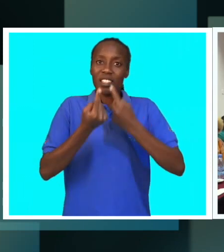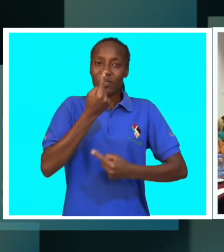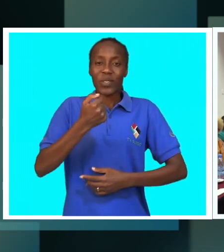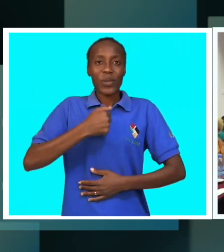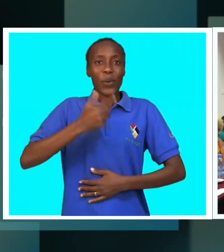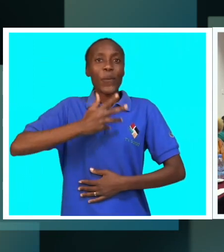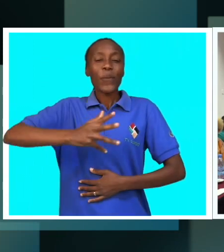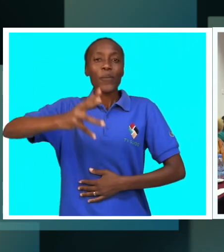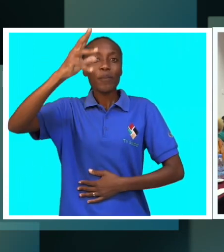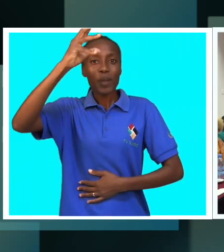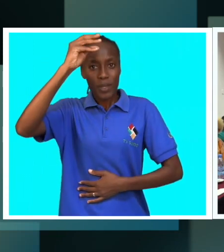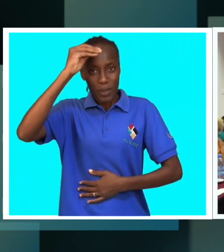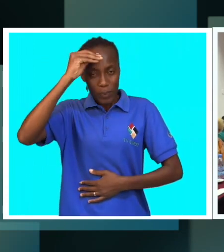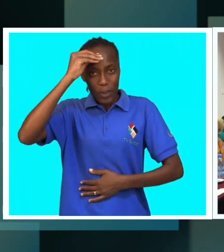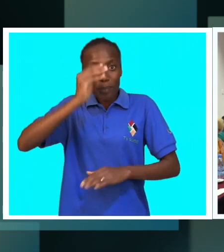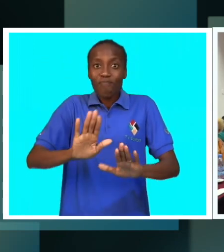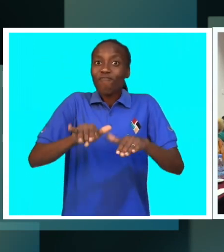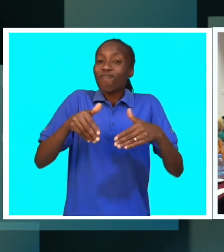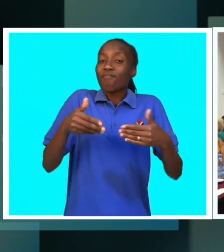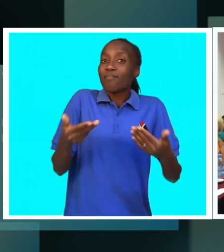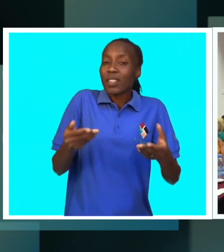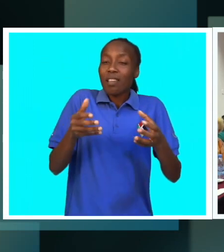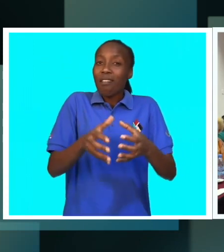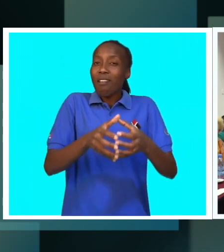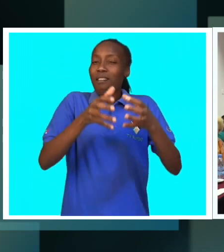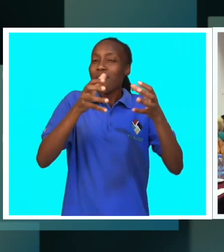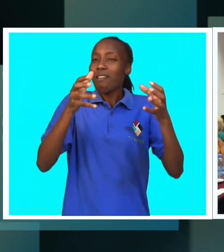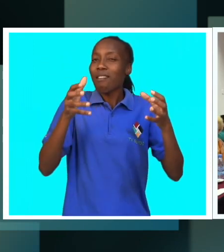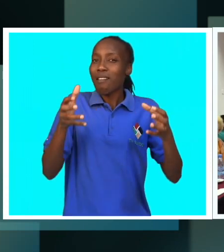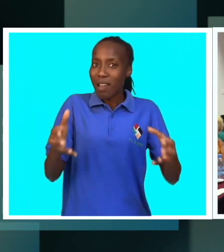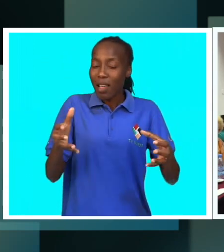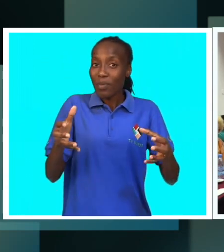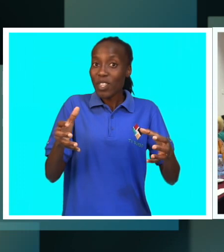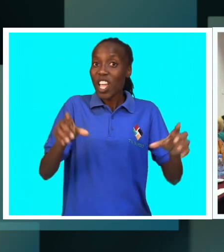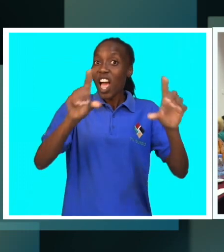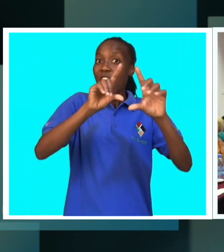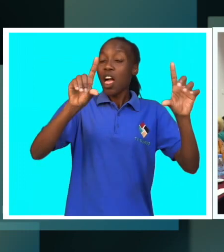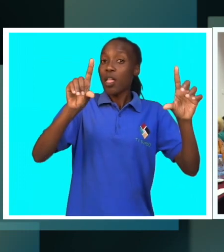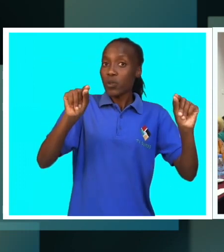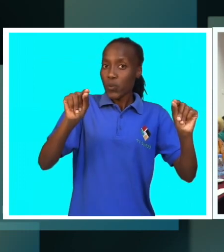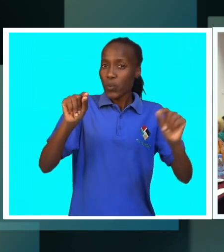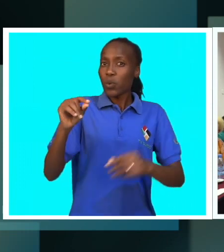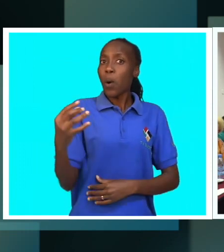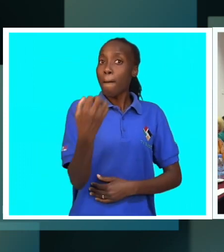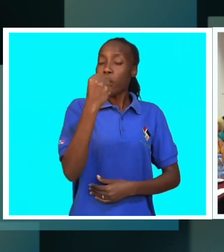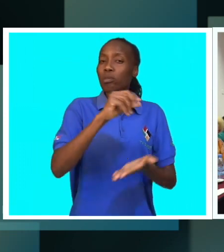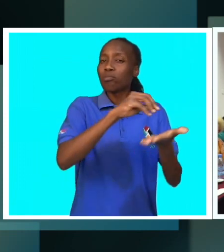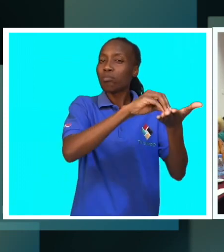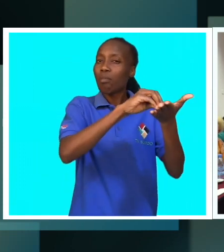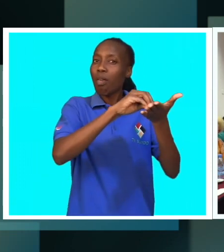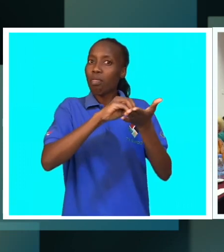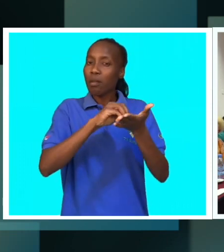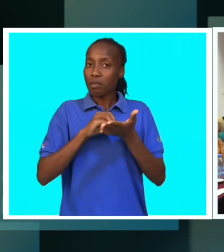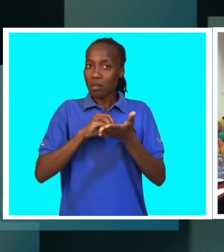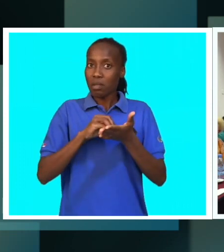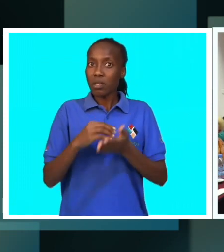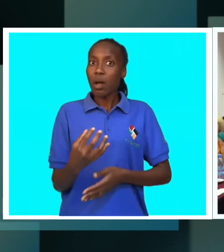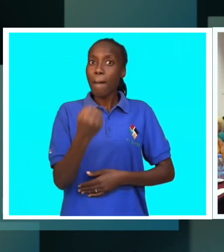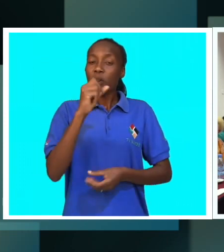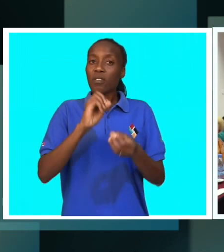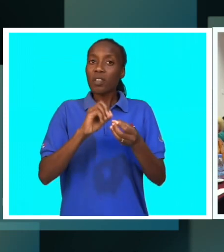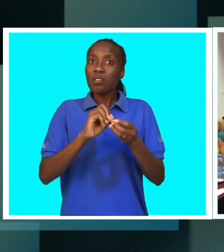debate ainda pude perceber que grandes soluções podem ser trazidas